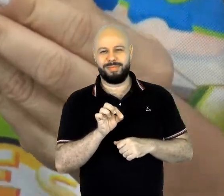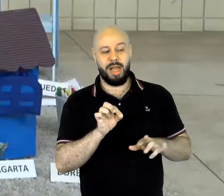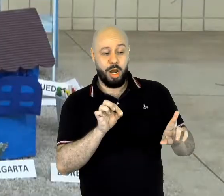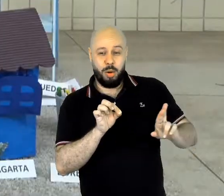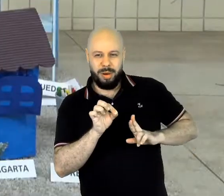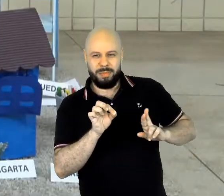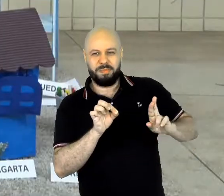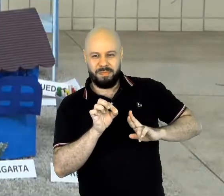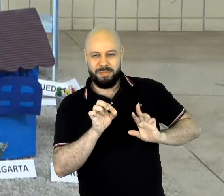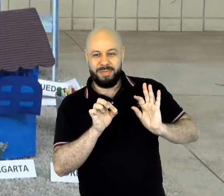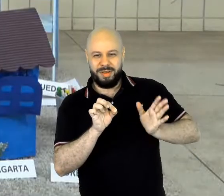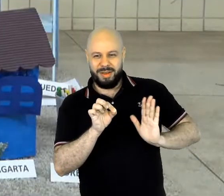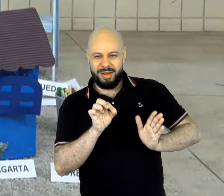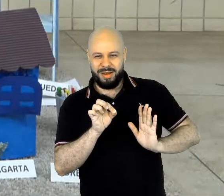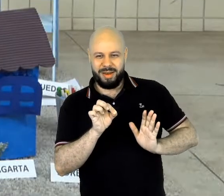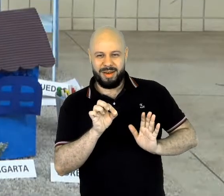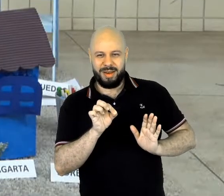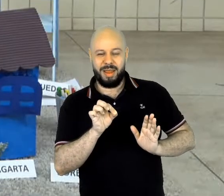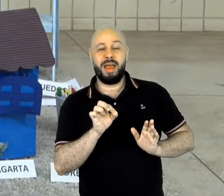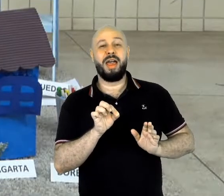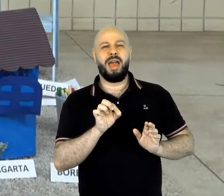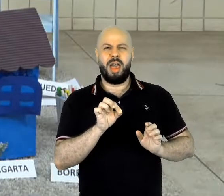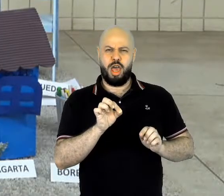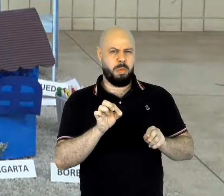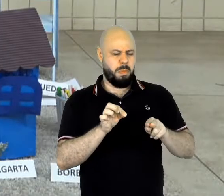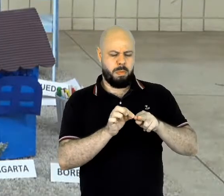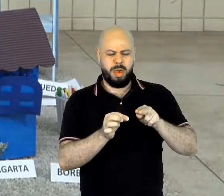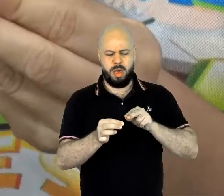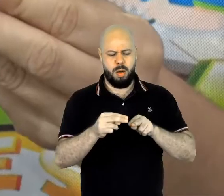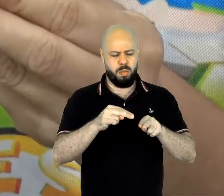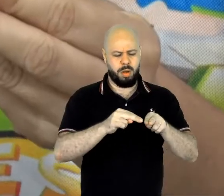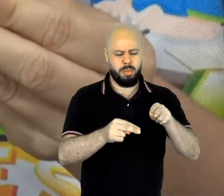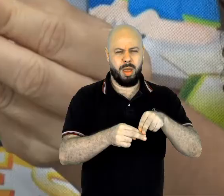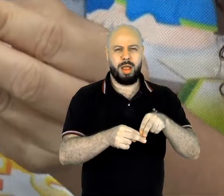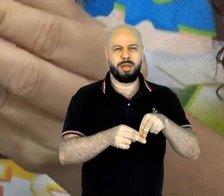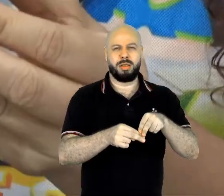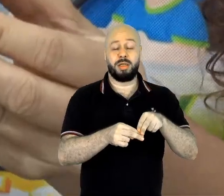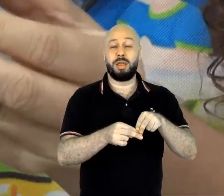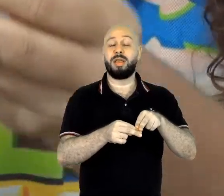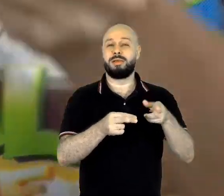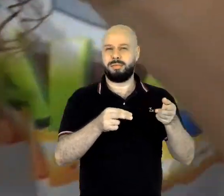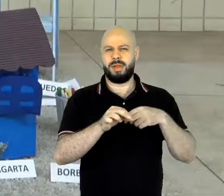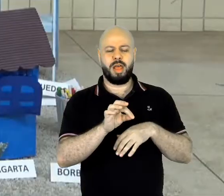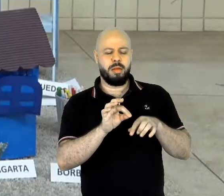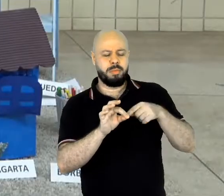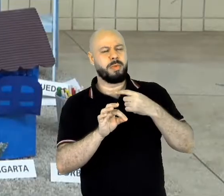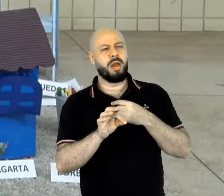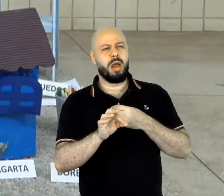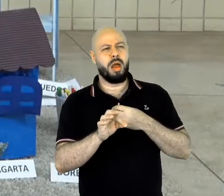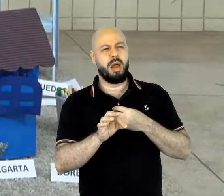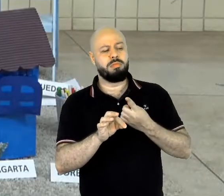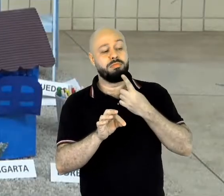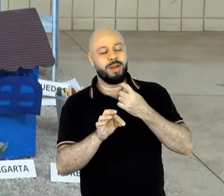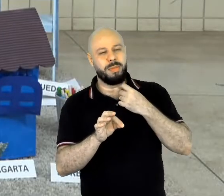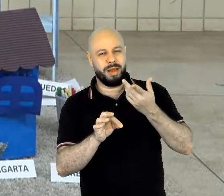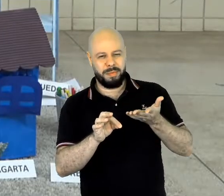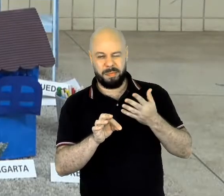objeto. Aqui, no caso, é uma pecinha de montar e a peça é vermelha. Mesma coisa você vai fazer